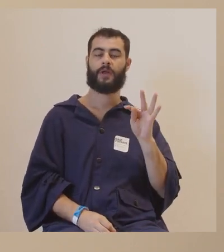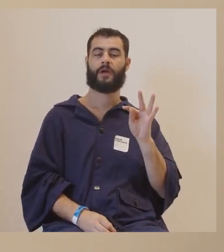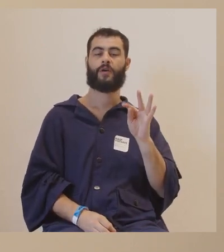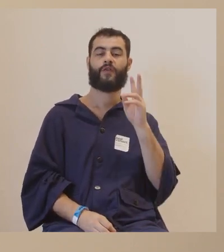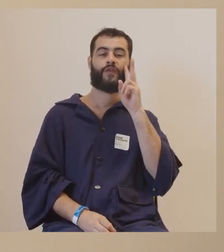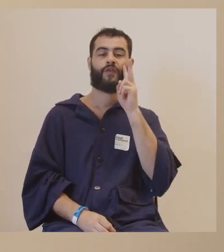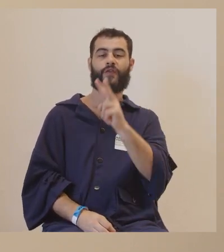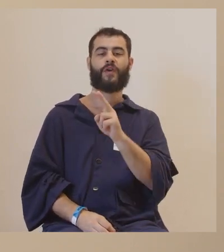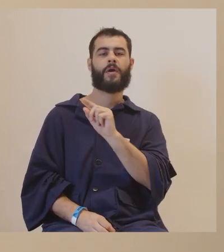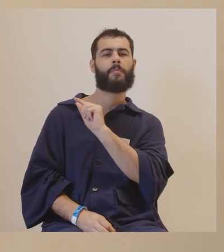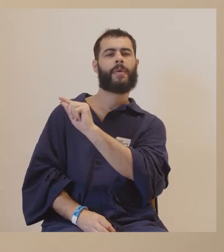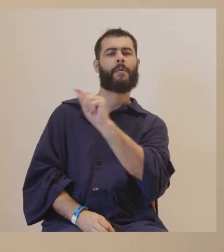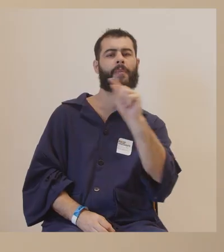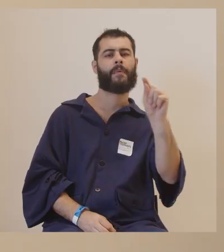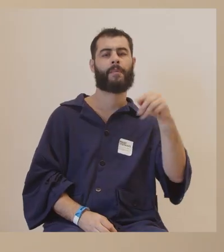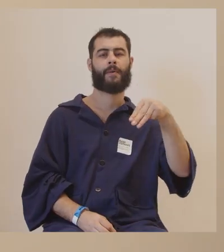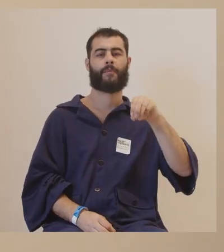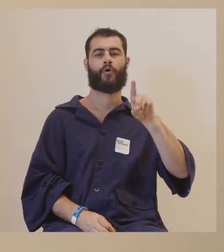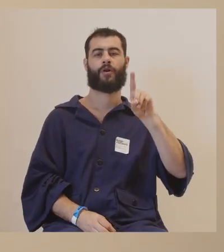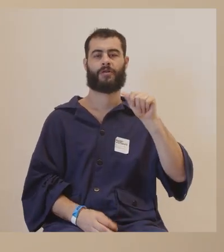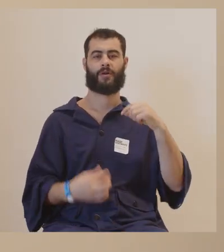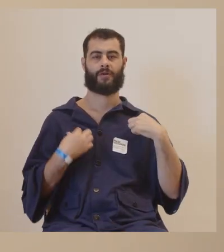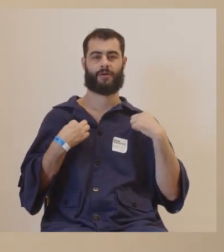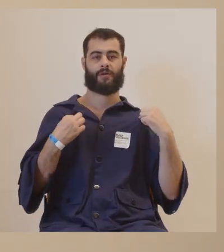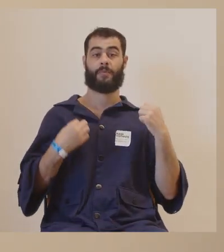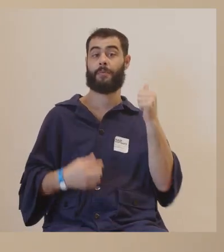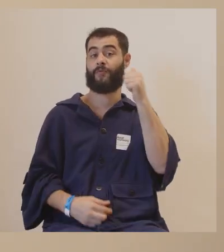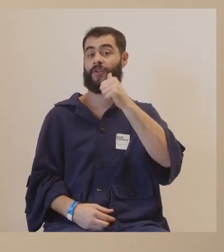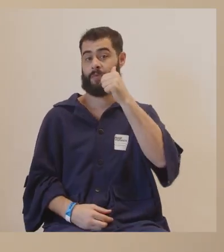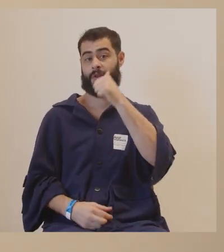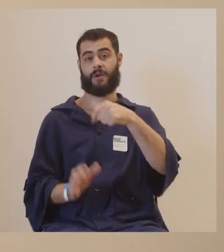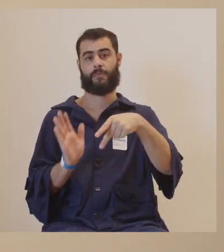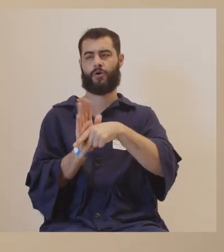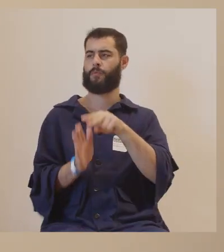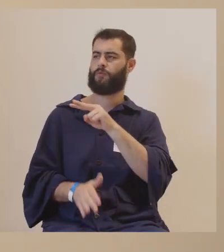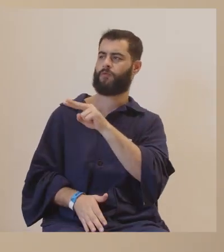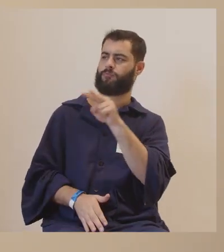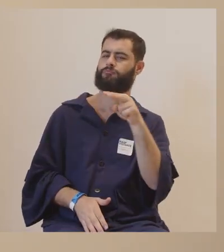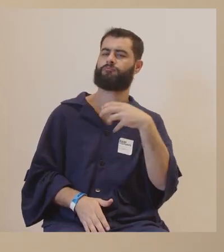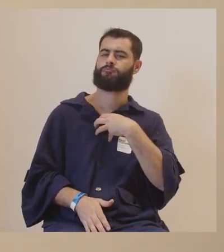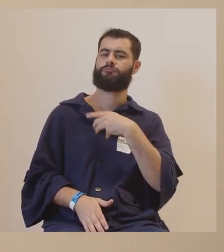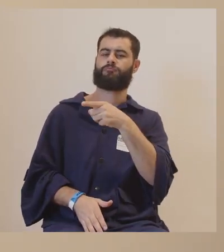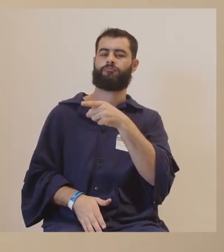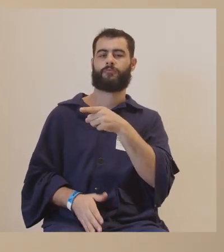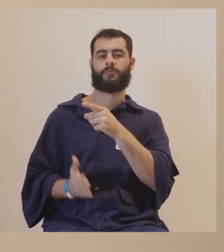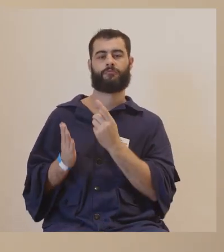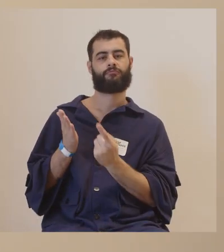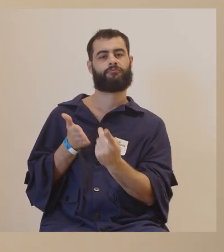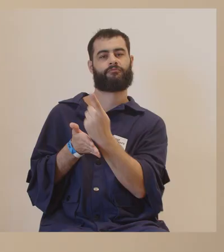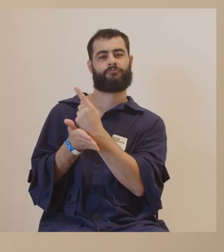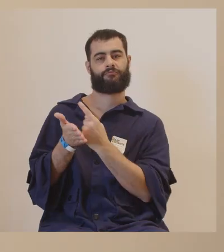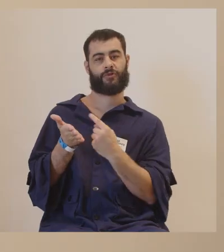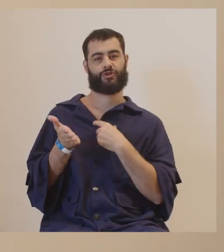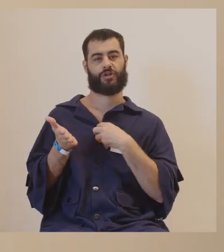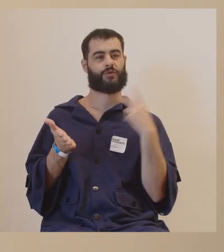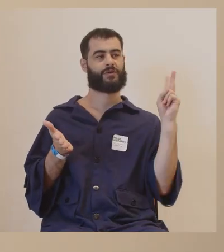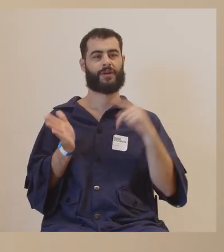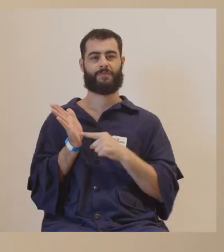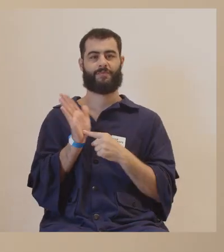estão emergindo nesse momento, quando ele faz a representação dessas figuras, né, com esses vestidos diferentes e assim por